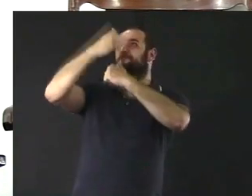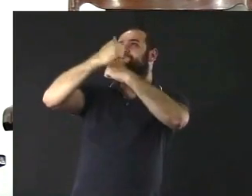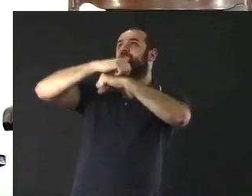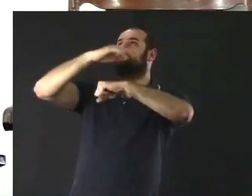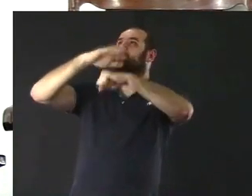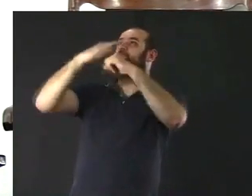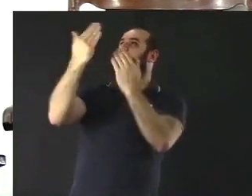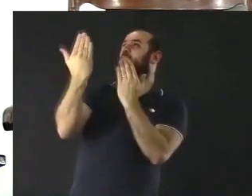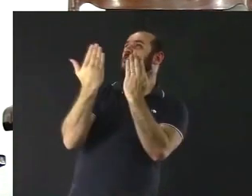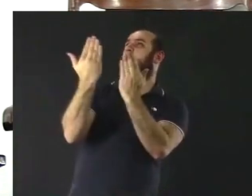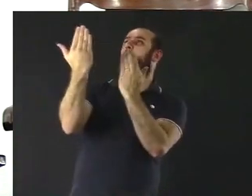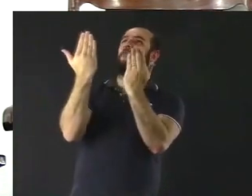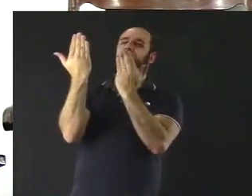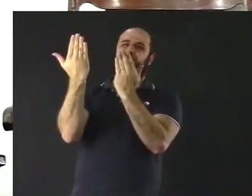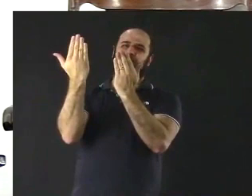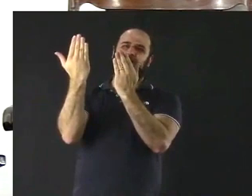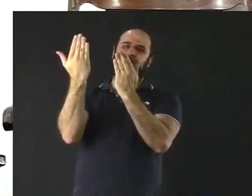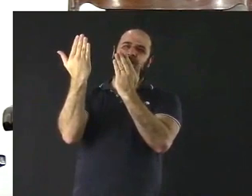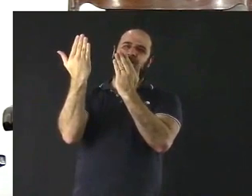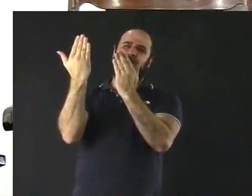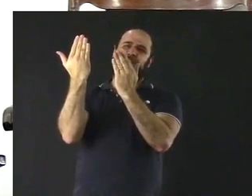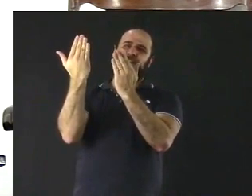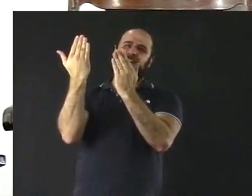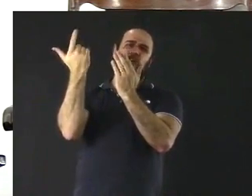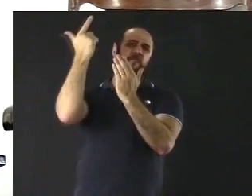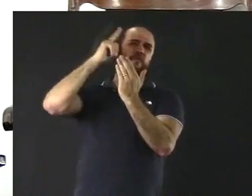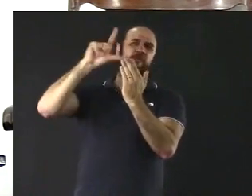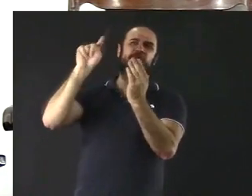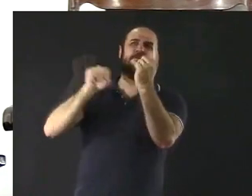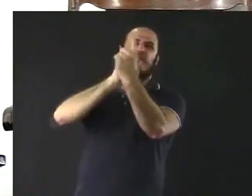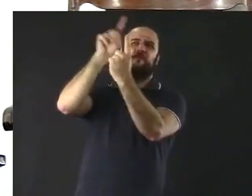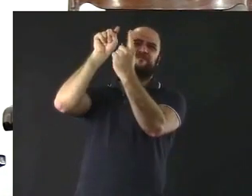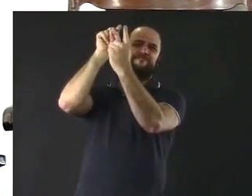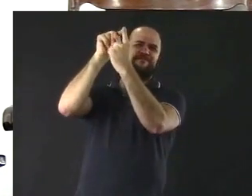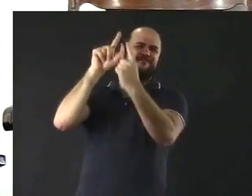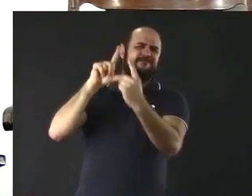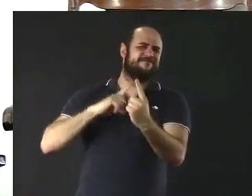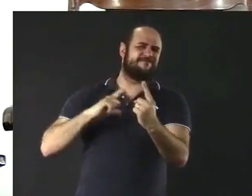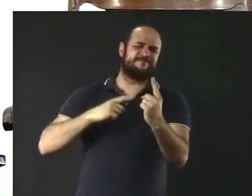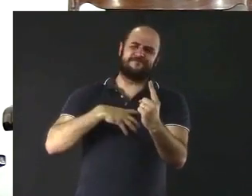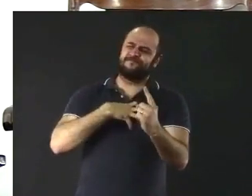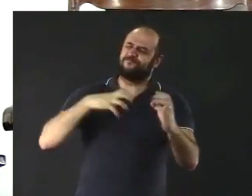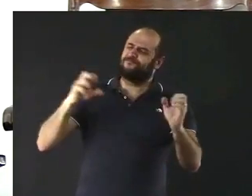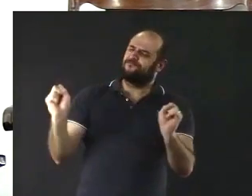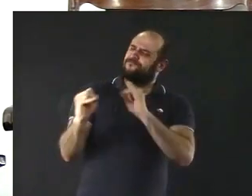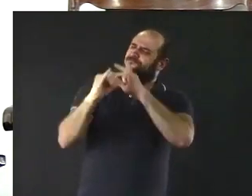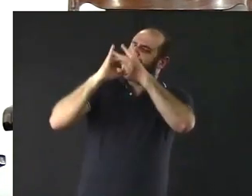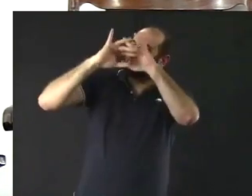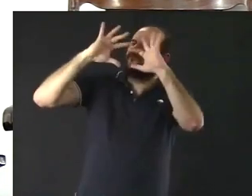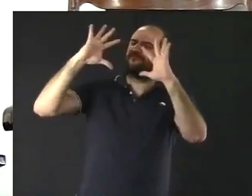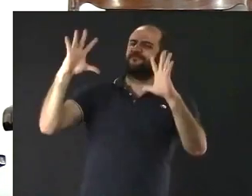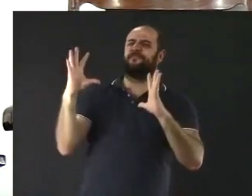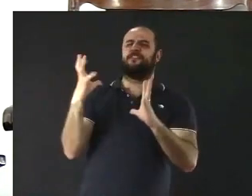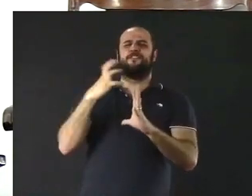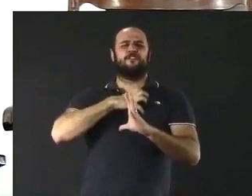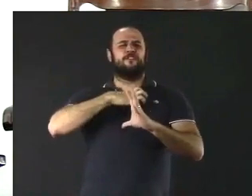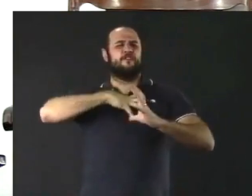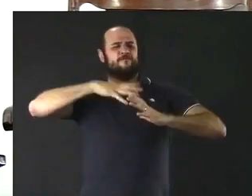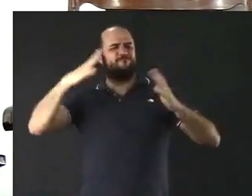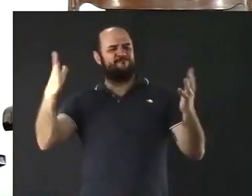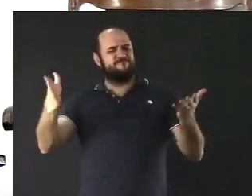que alcancemos o objetivo de uma forma gloriosa e de uma forma mais